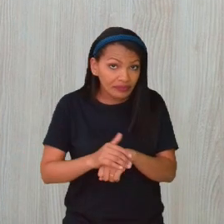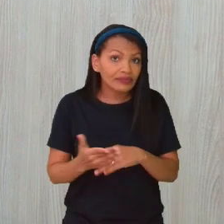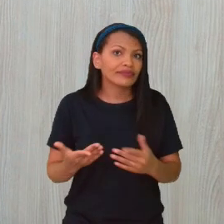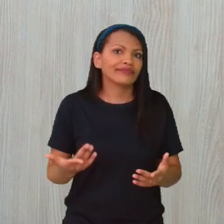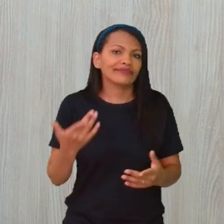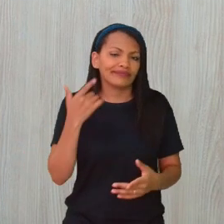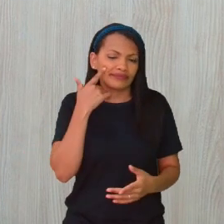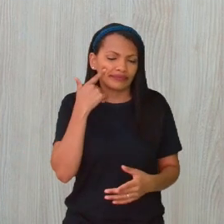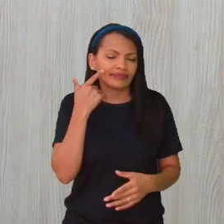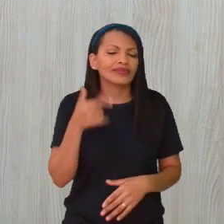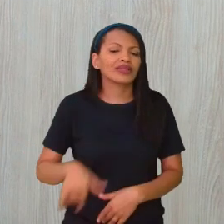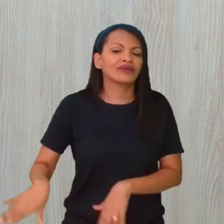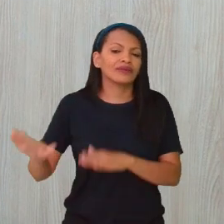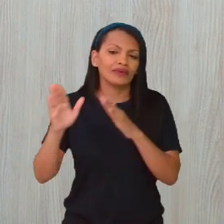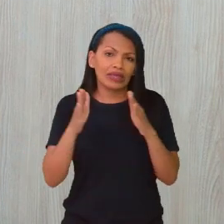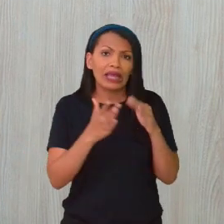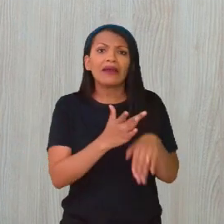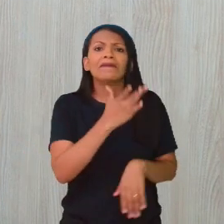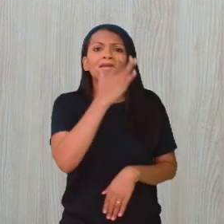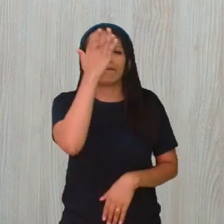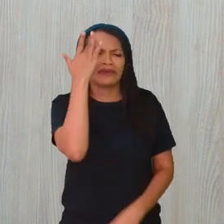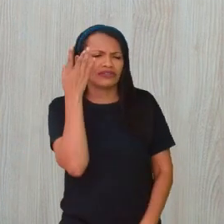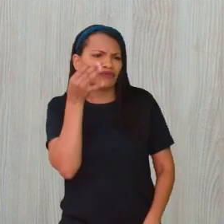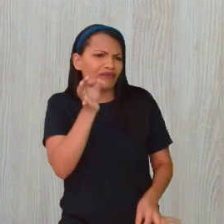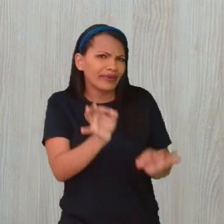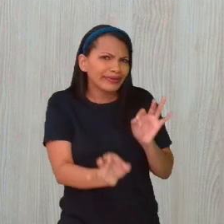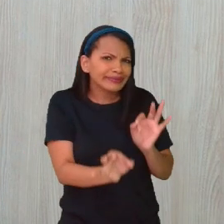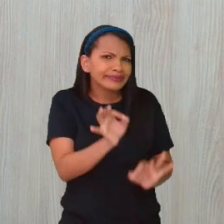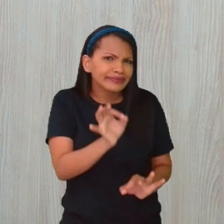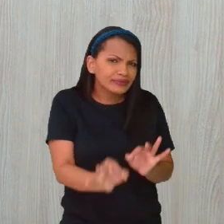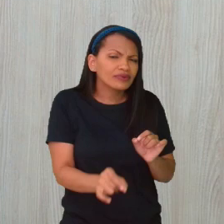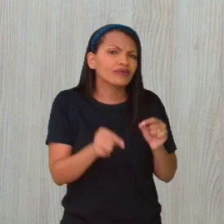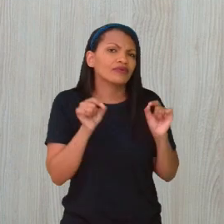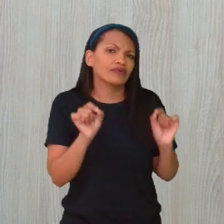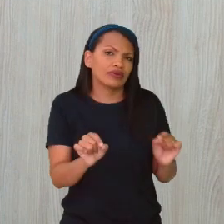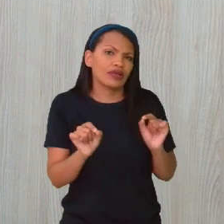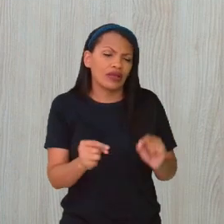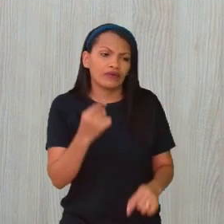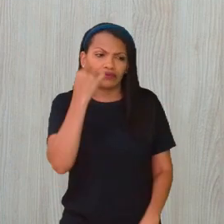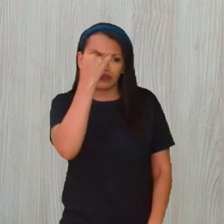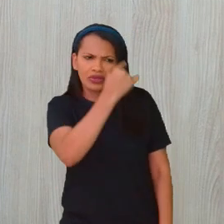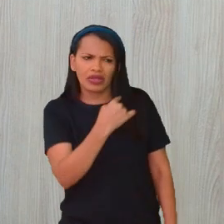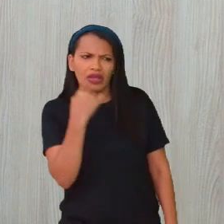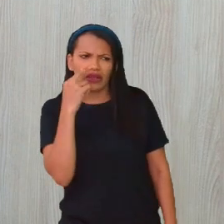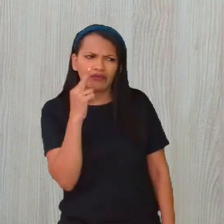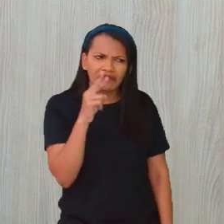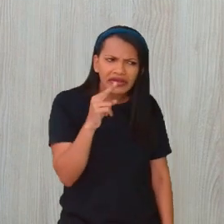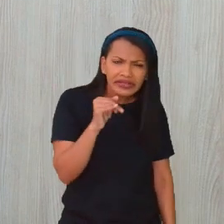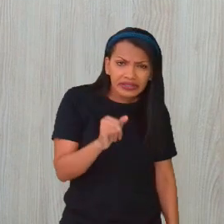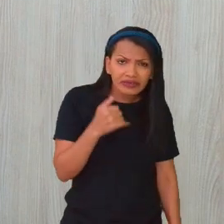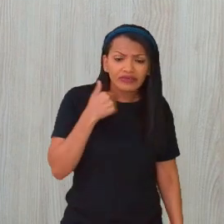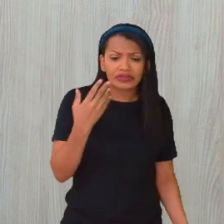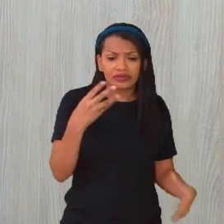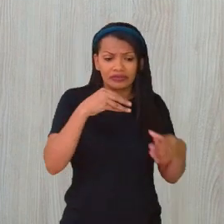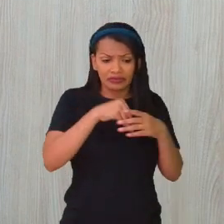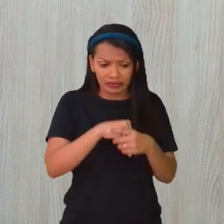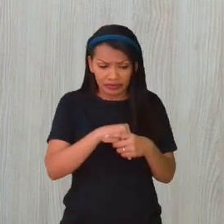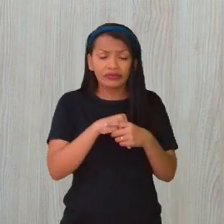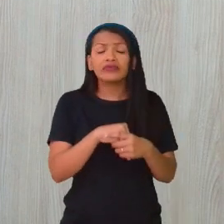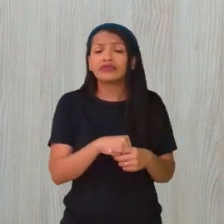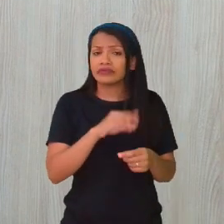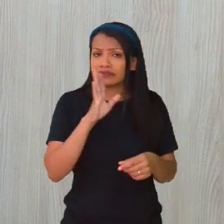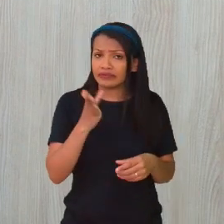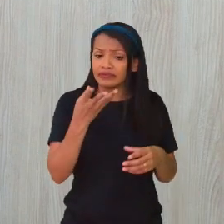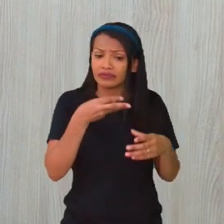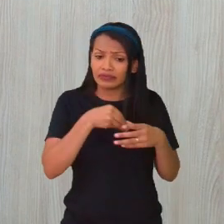seleção, vai existir alguém que vai justamente julgar esses traços fenotípicos, né, ver lá e tudo mais, se você vai estar de acordo com aquilo que vai